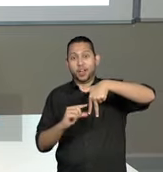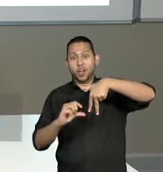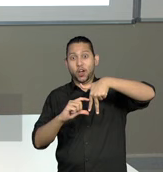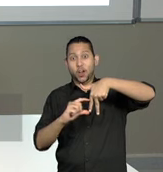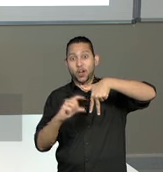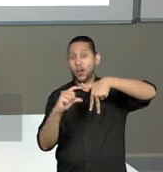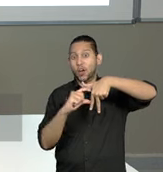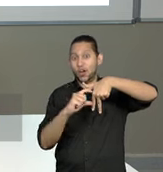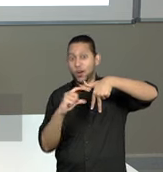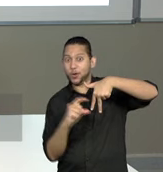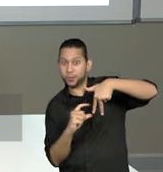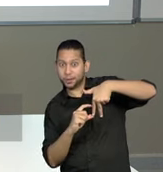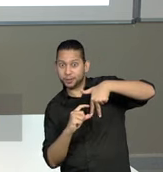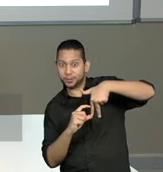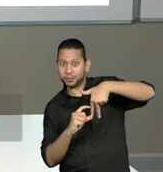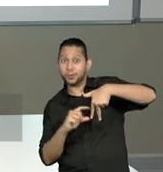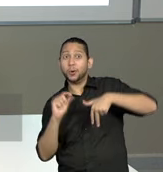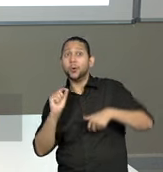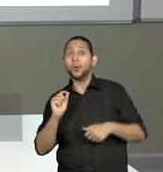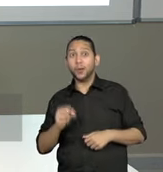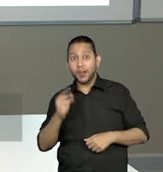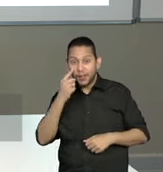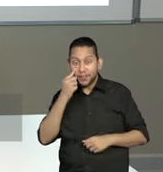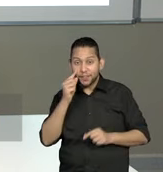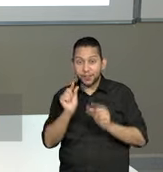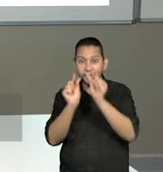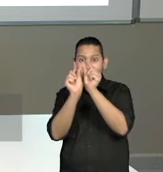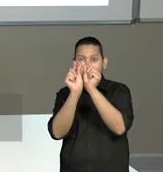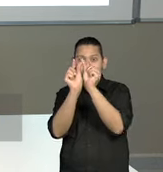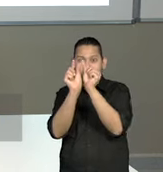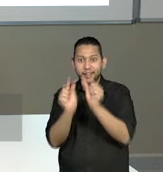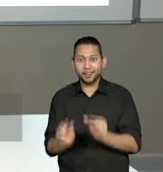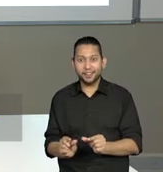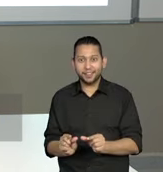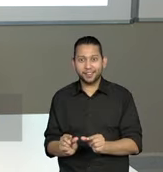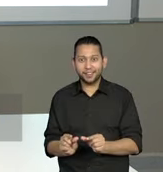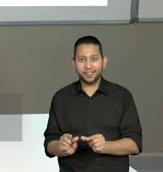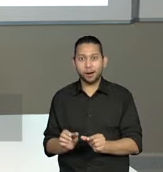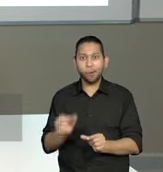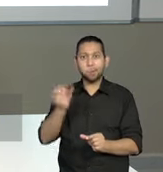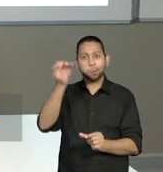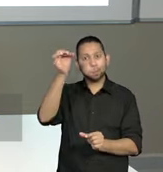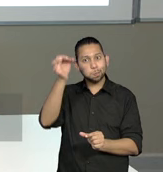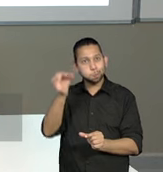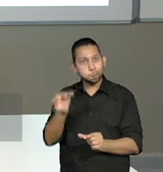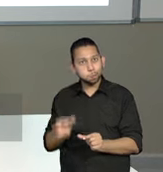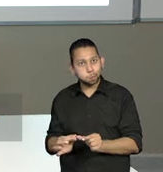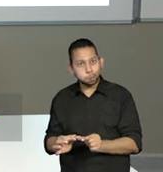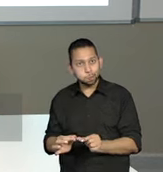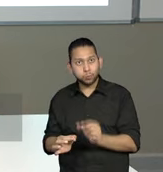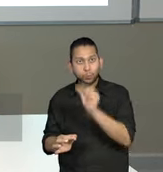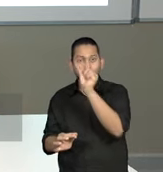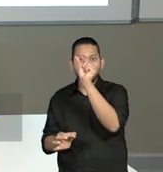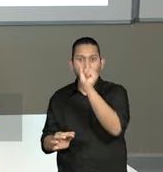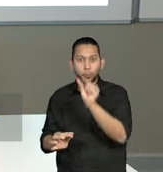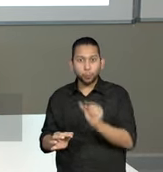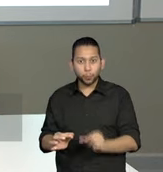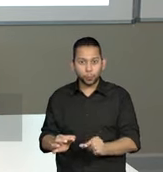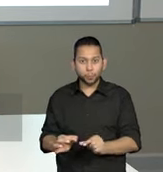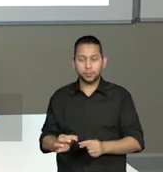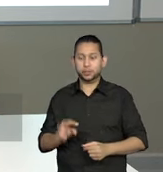temos esse osso, a tíbia, e o outro,